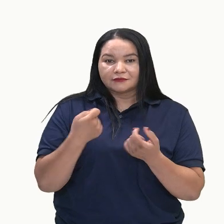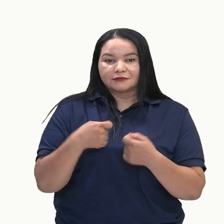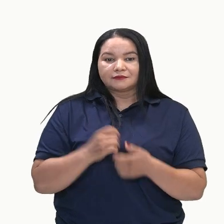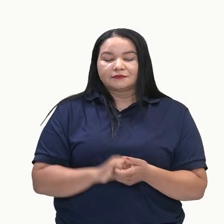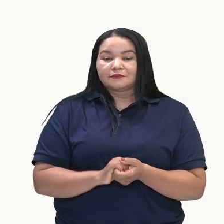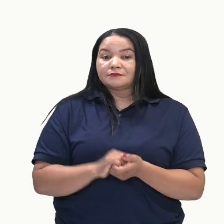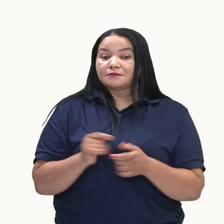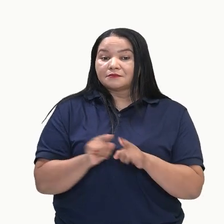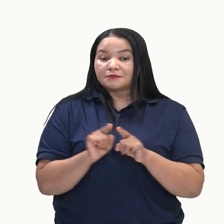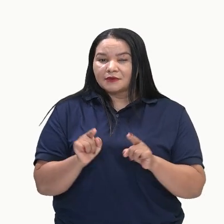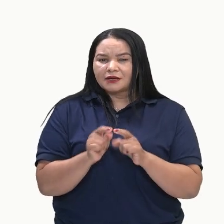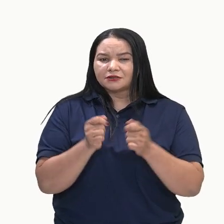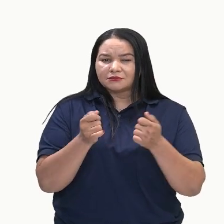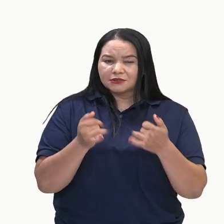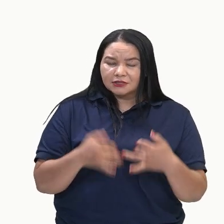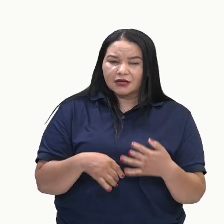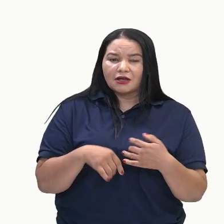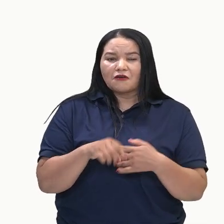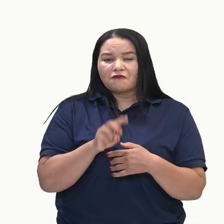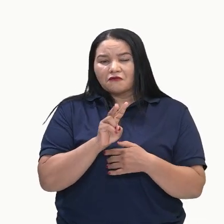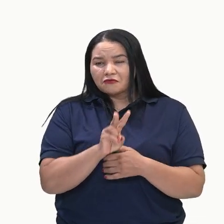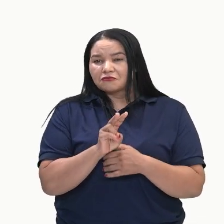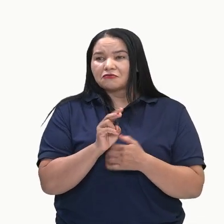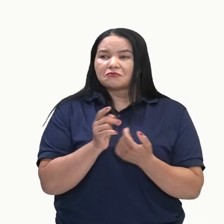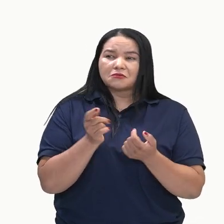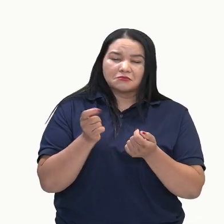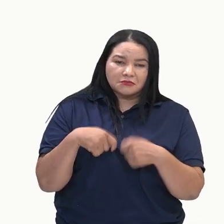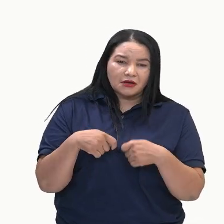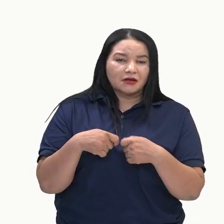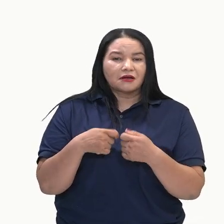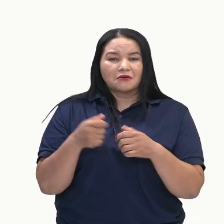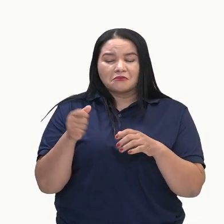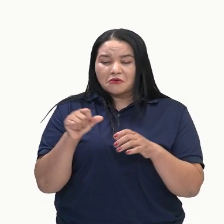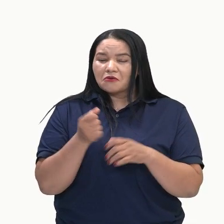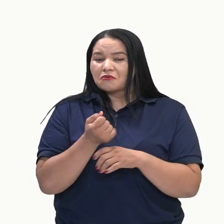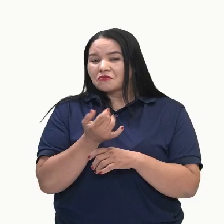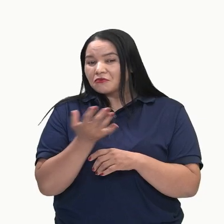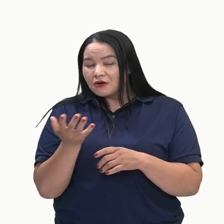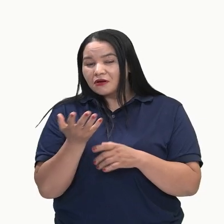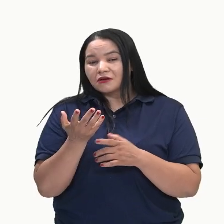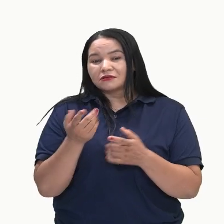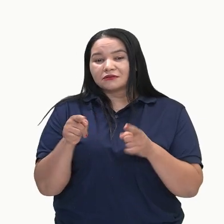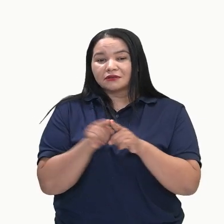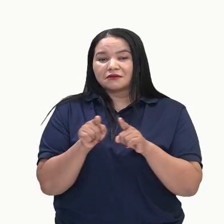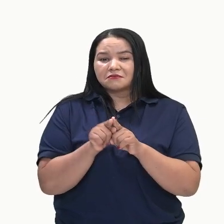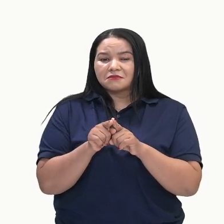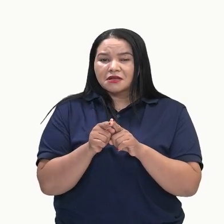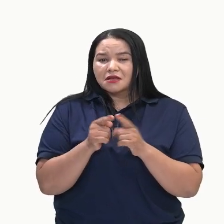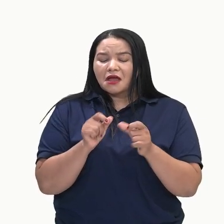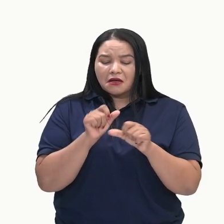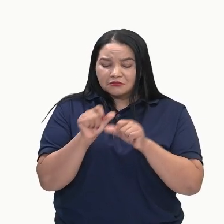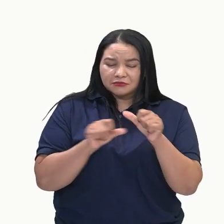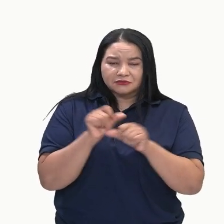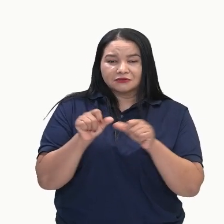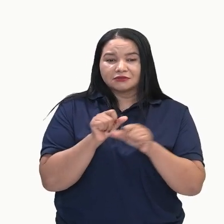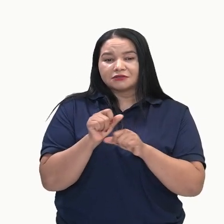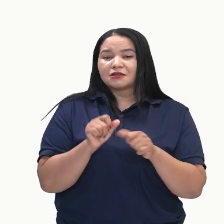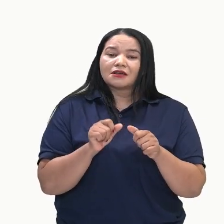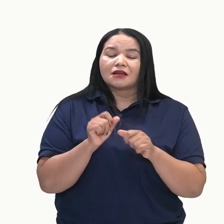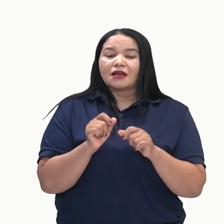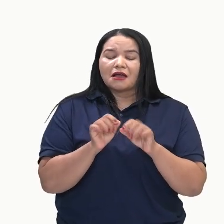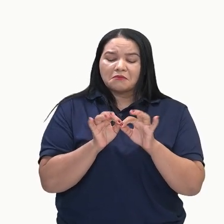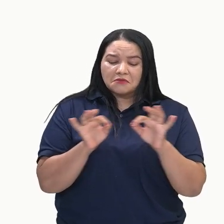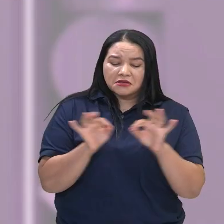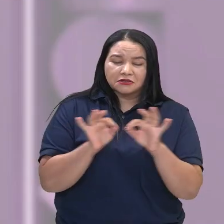tanto em volume, capacidade, não é? Falamos aí tanto em conversão, em mudar de unidade de